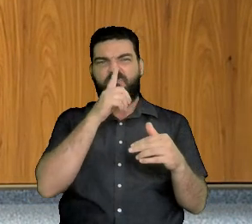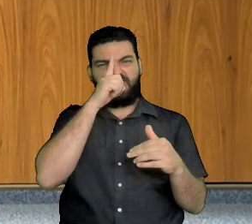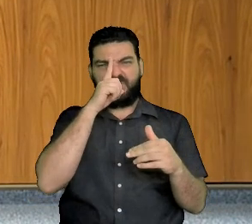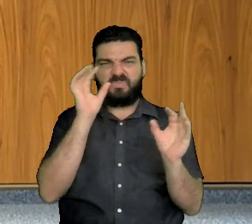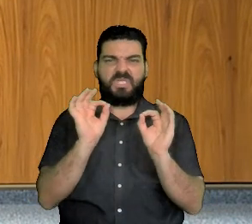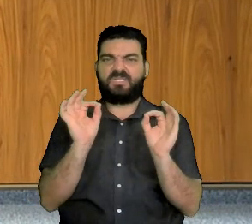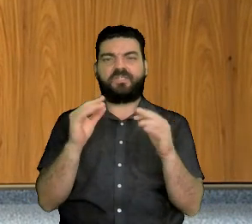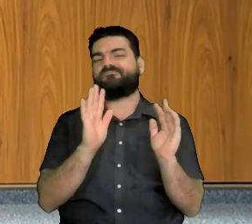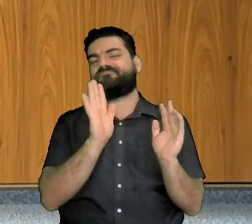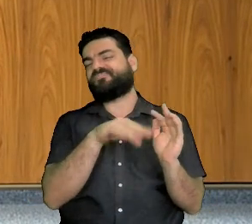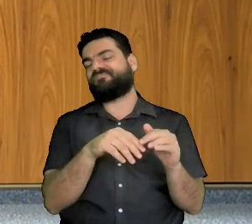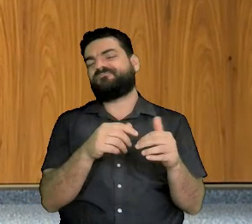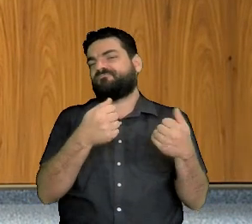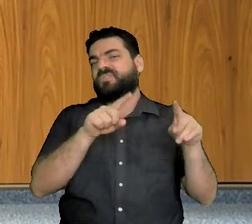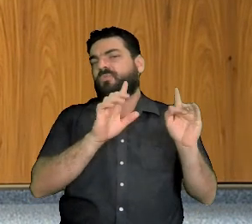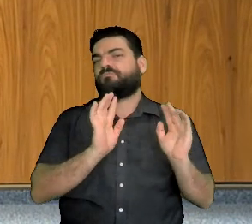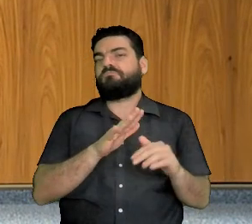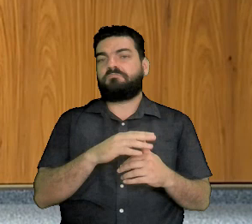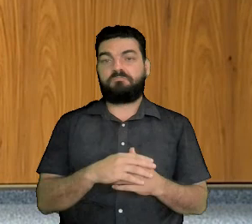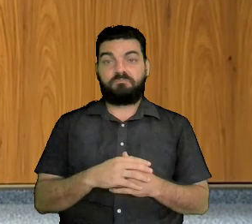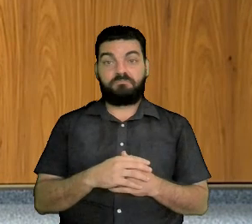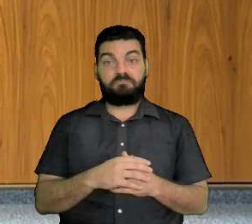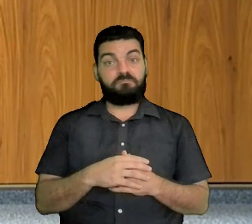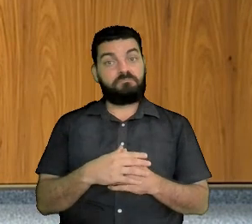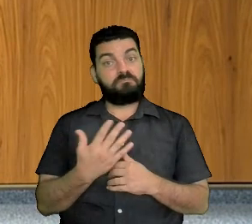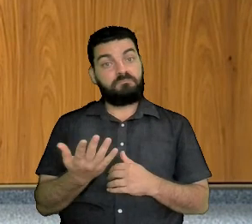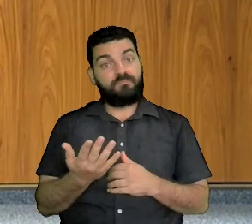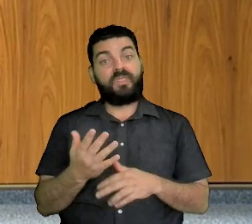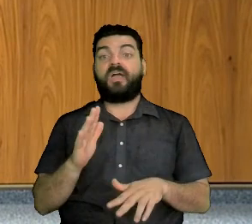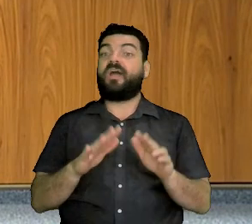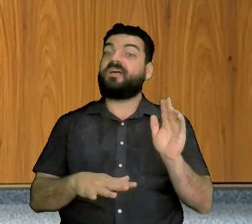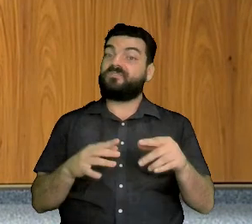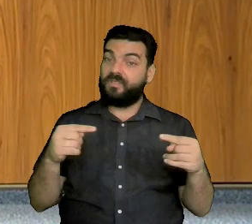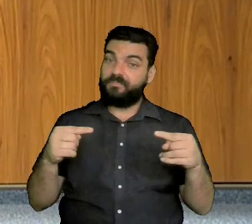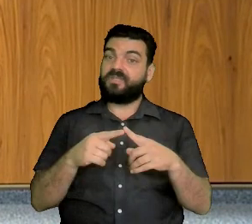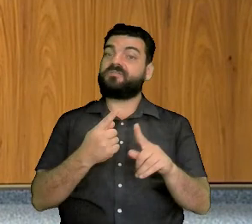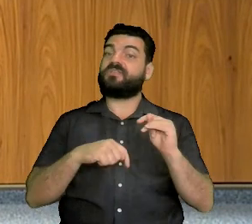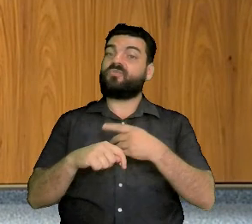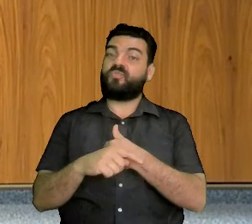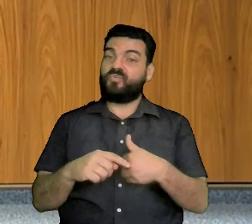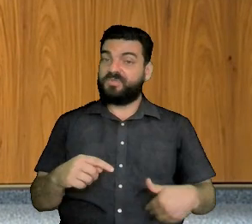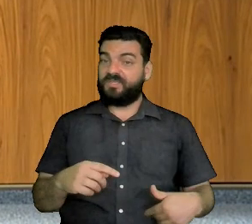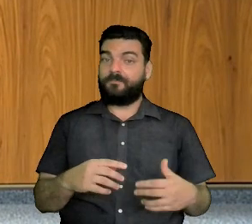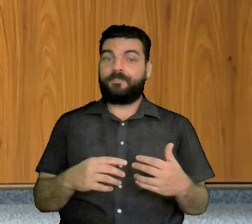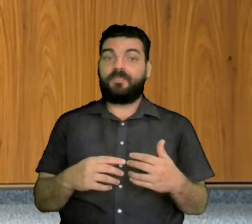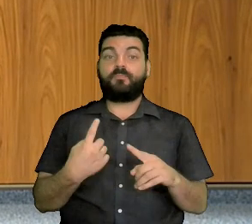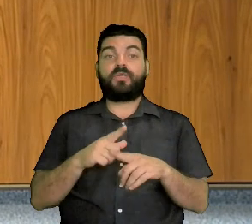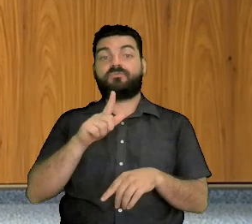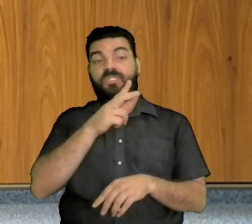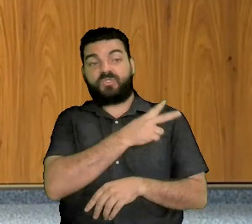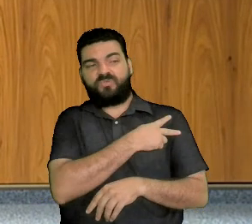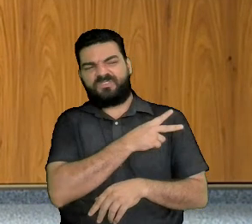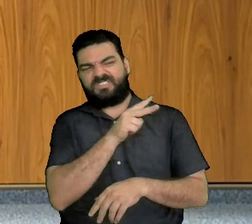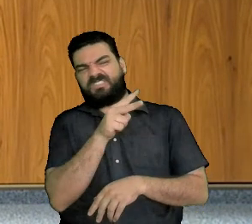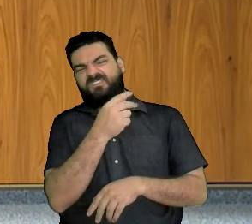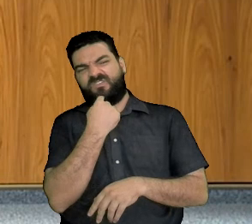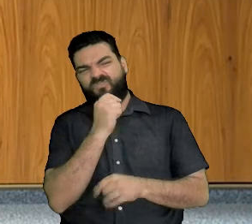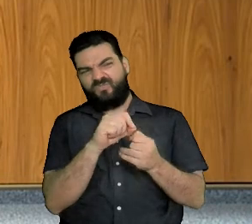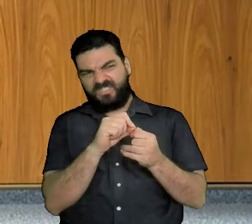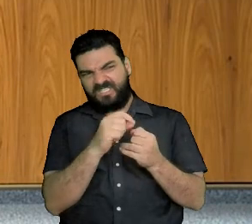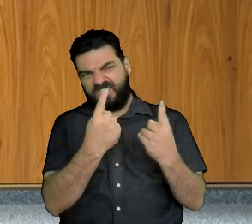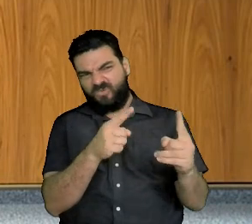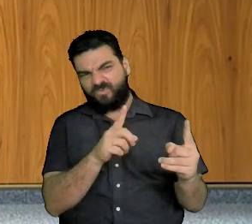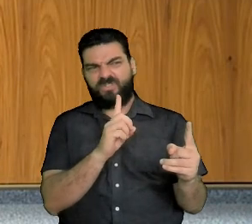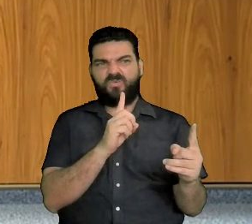ofensivo. E isso acaba atingindo a administração pública, porque o gestor fica naquela situação: vou instaurar um processo